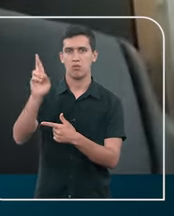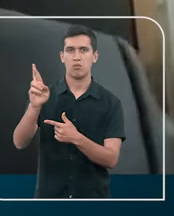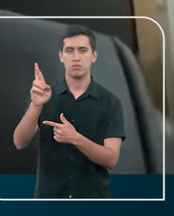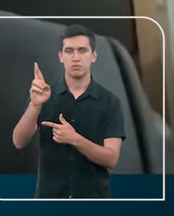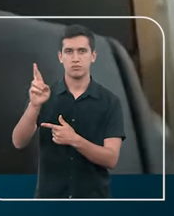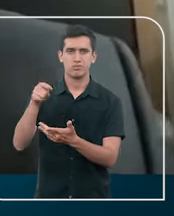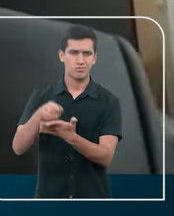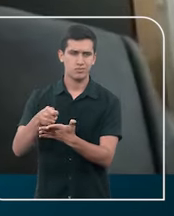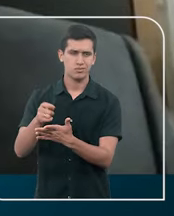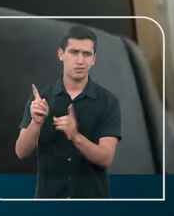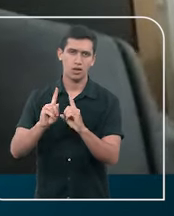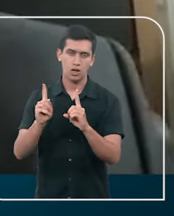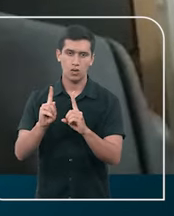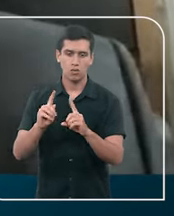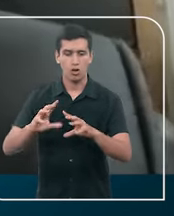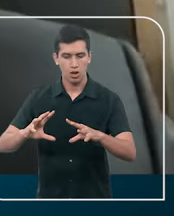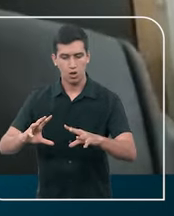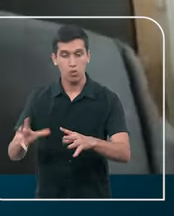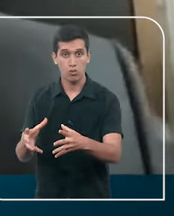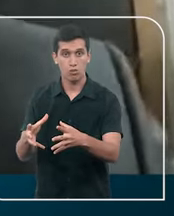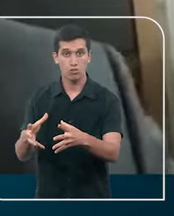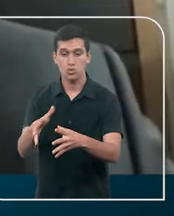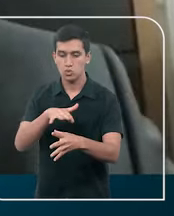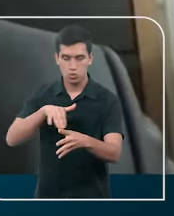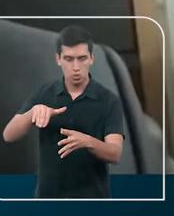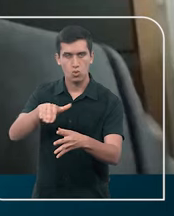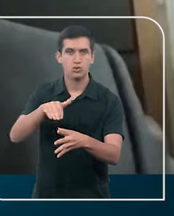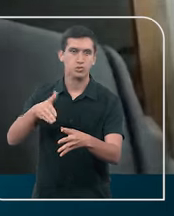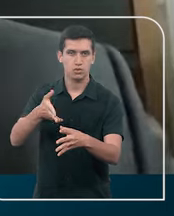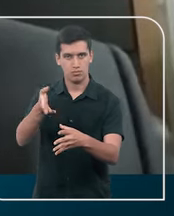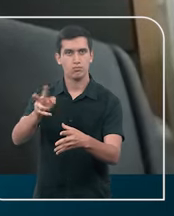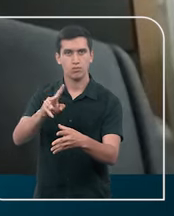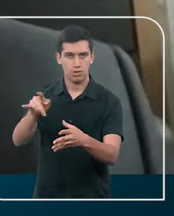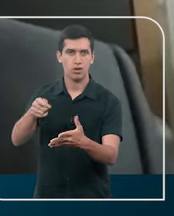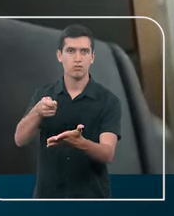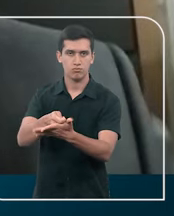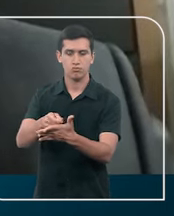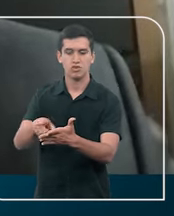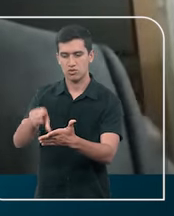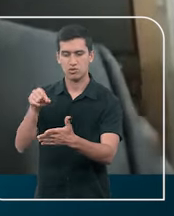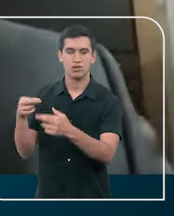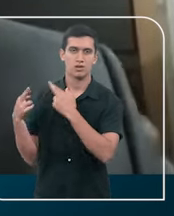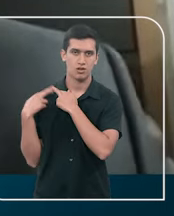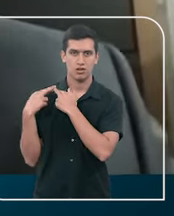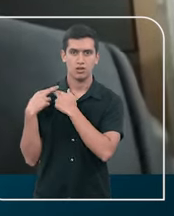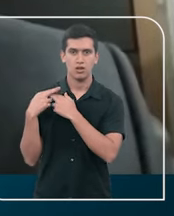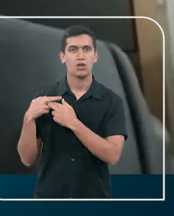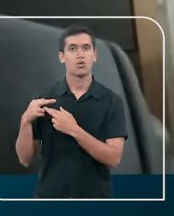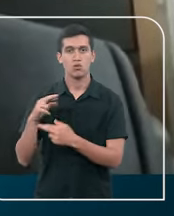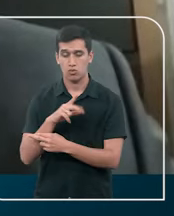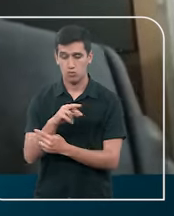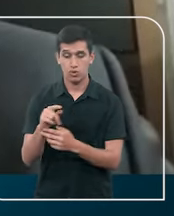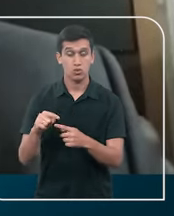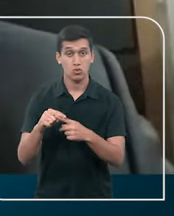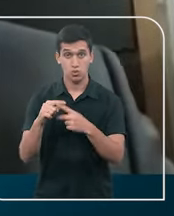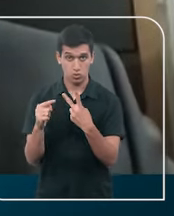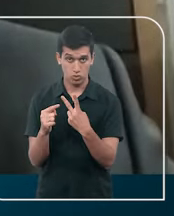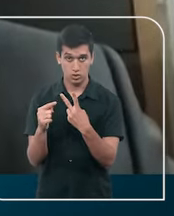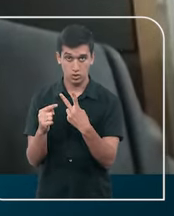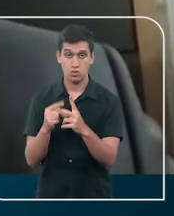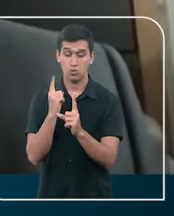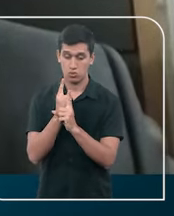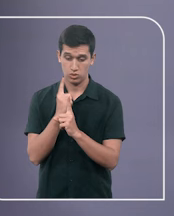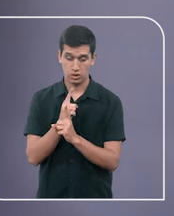o coletivo formado por essas pessoas são duas eh massas patrimoniais separadas são dois